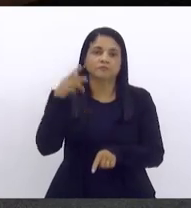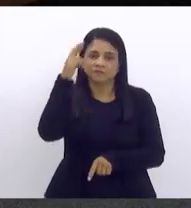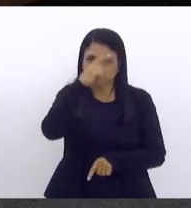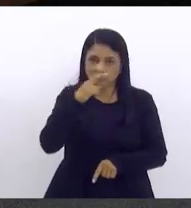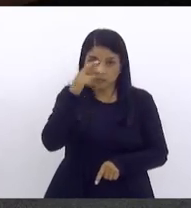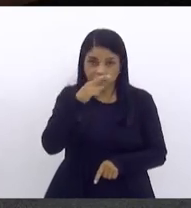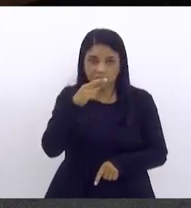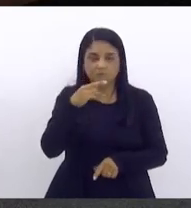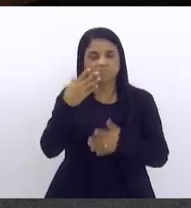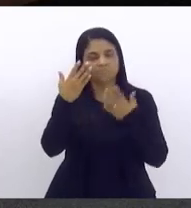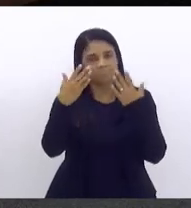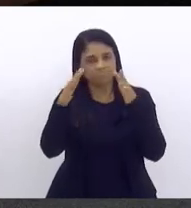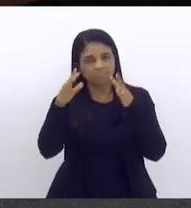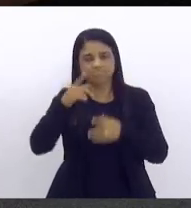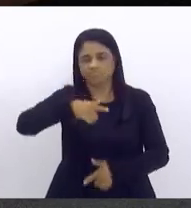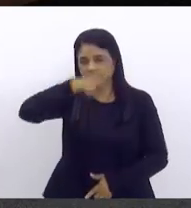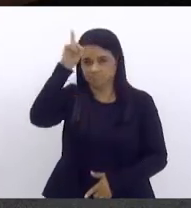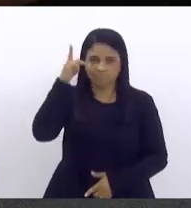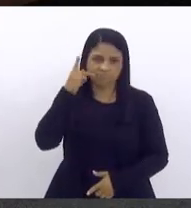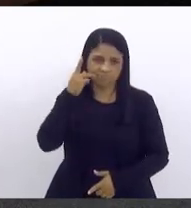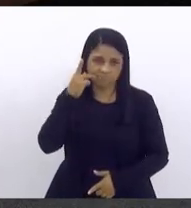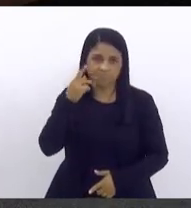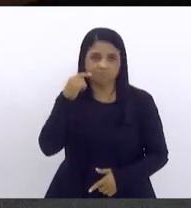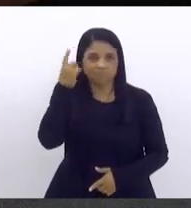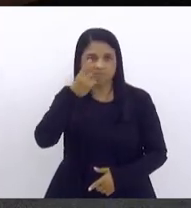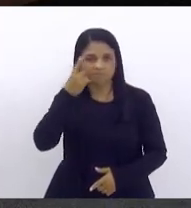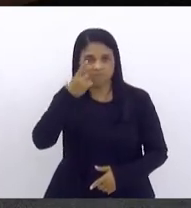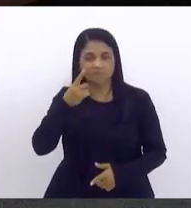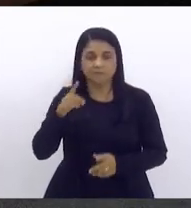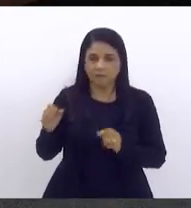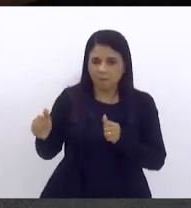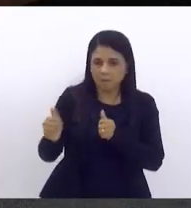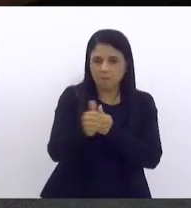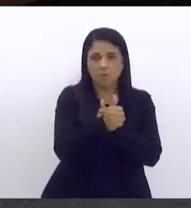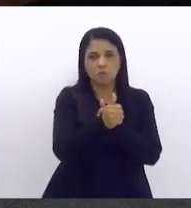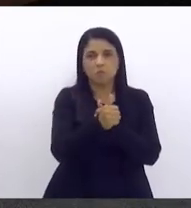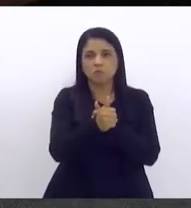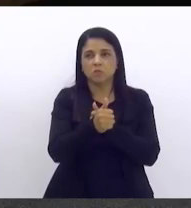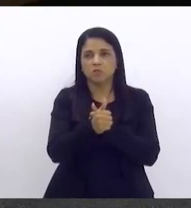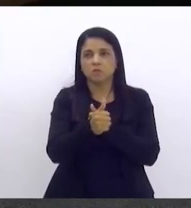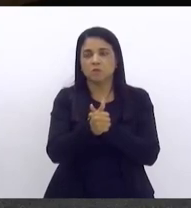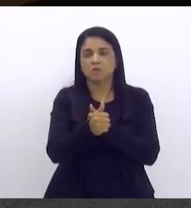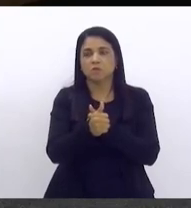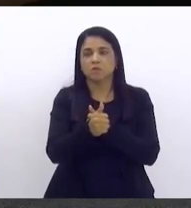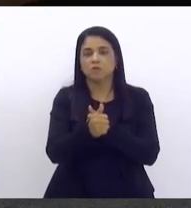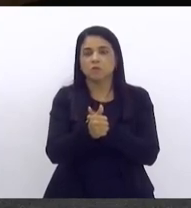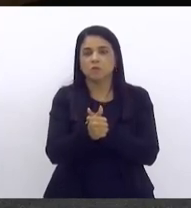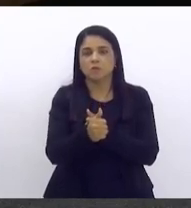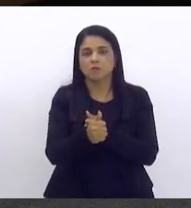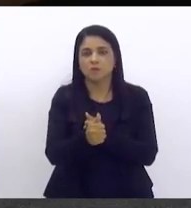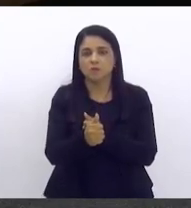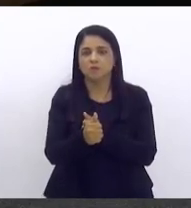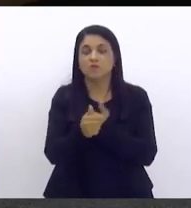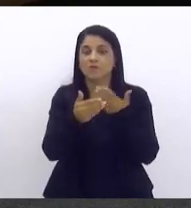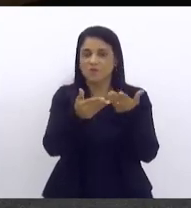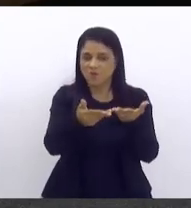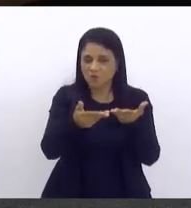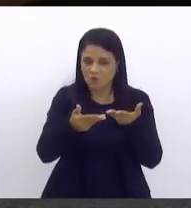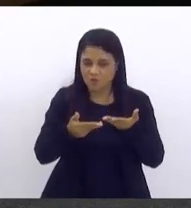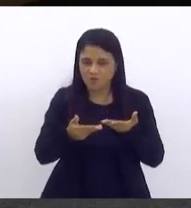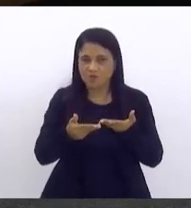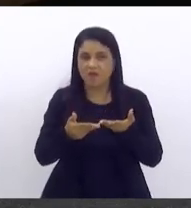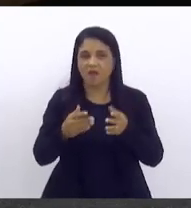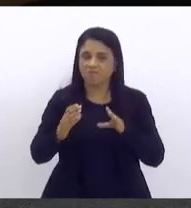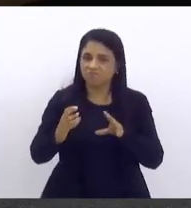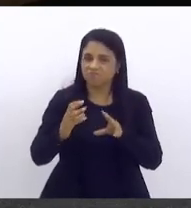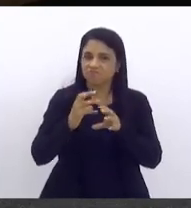queria parabenizar a Vossa Excelência, porque sempre sai na frente, é um precursor, e queria convidá-lo também a se somar